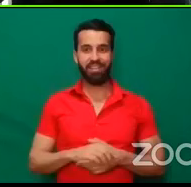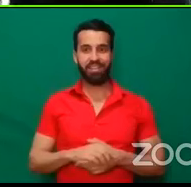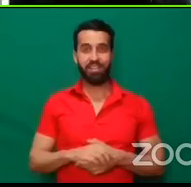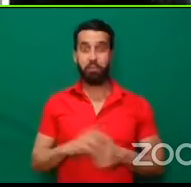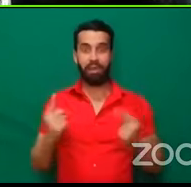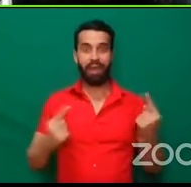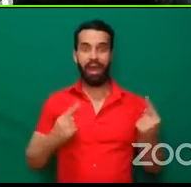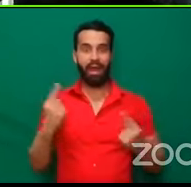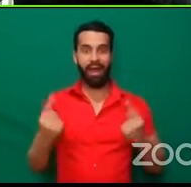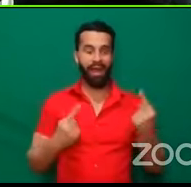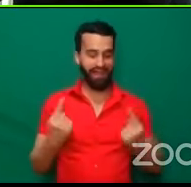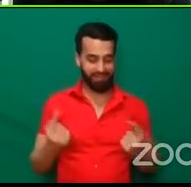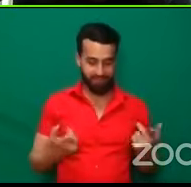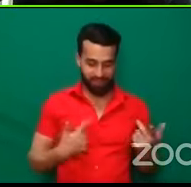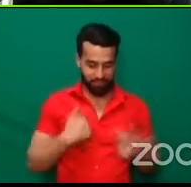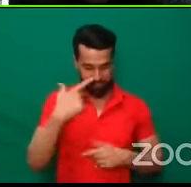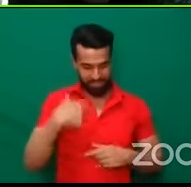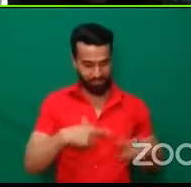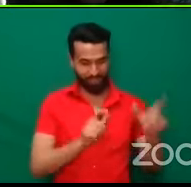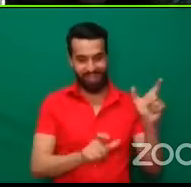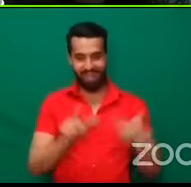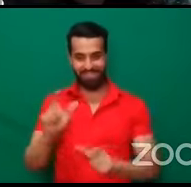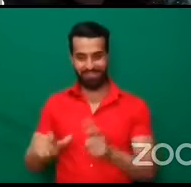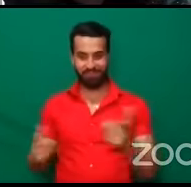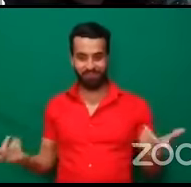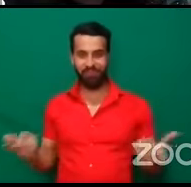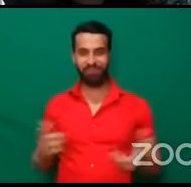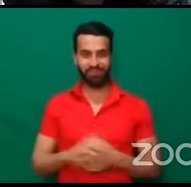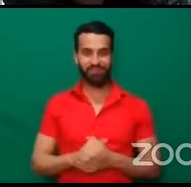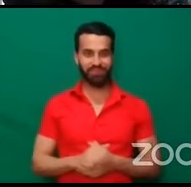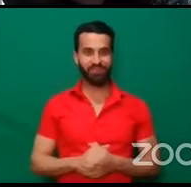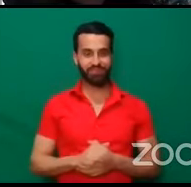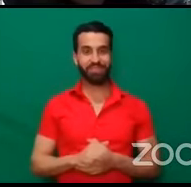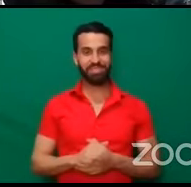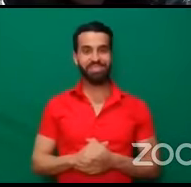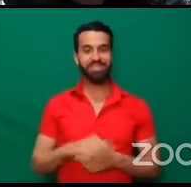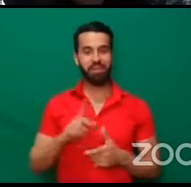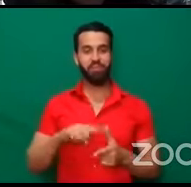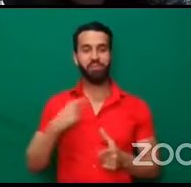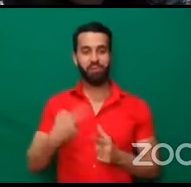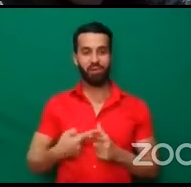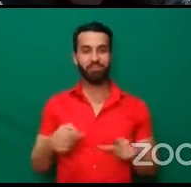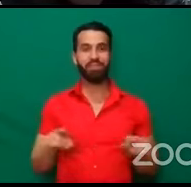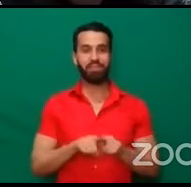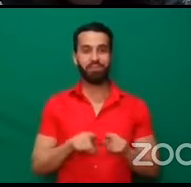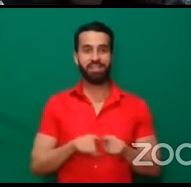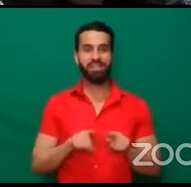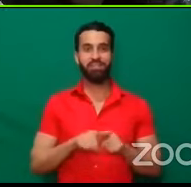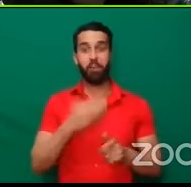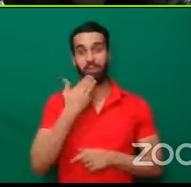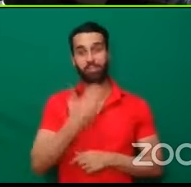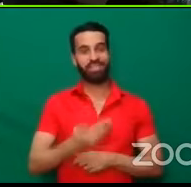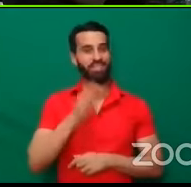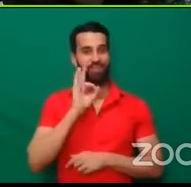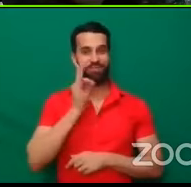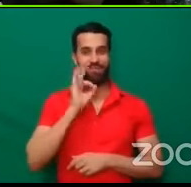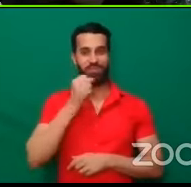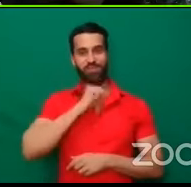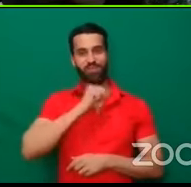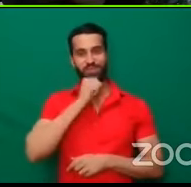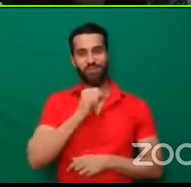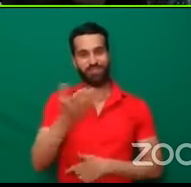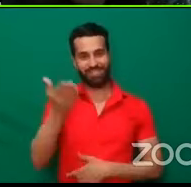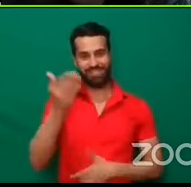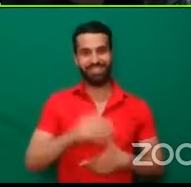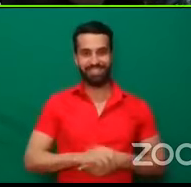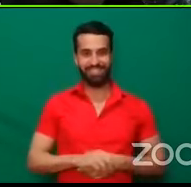muito, né? Meu personagem. Da Mas eu próxima gostei, vez vai pedir, da próxima vez vai pedir café para sua avó. cara.